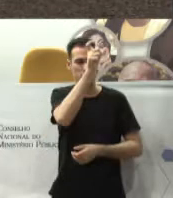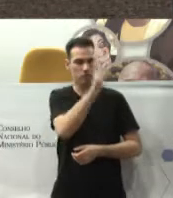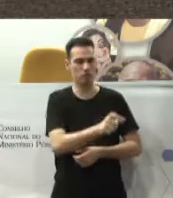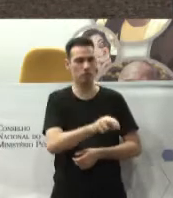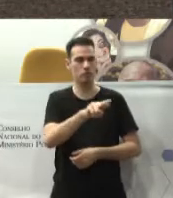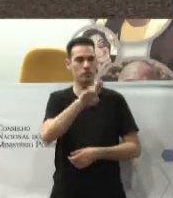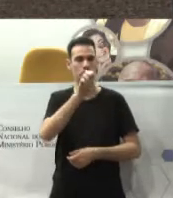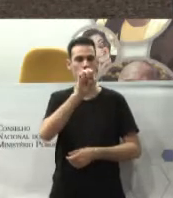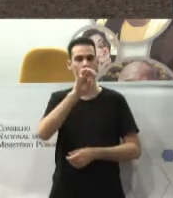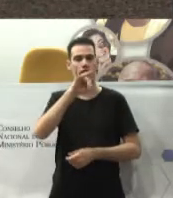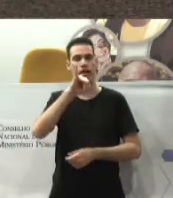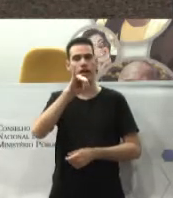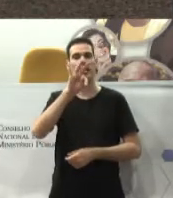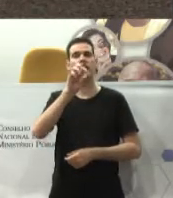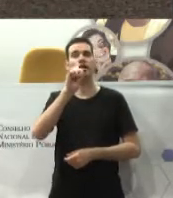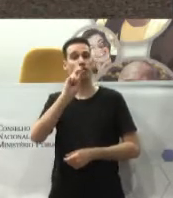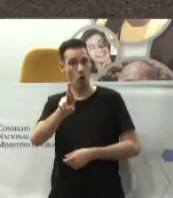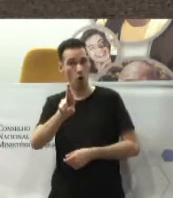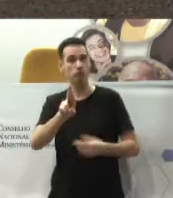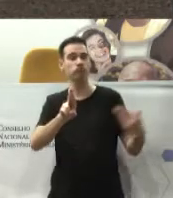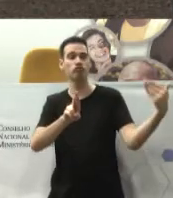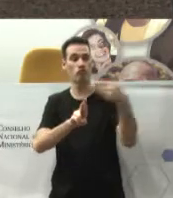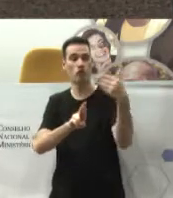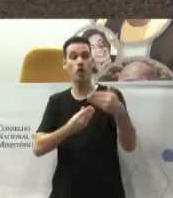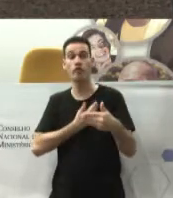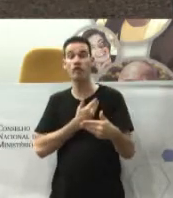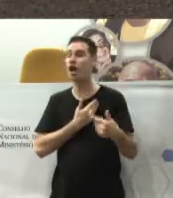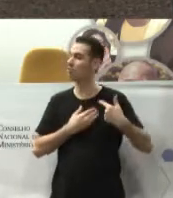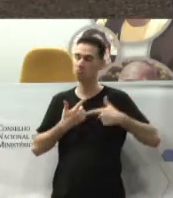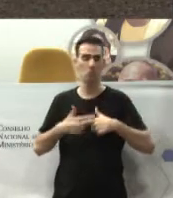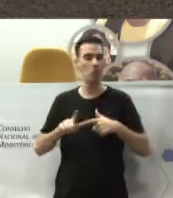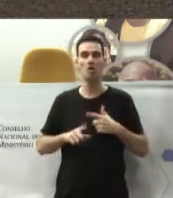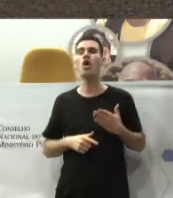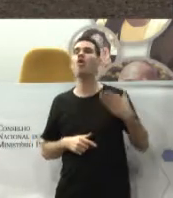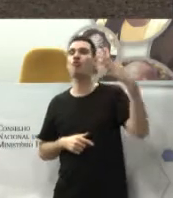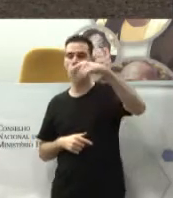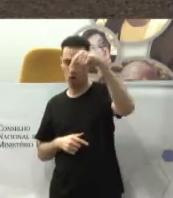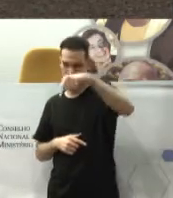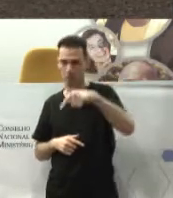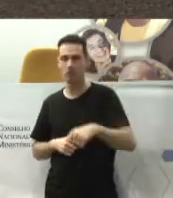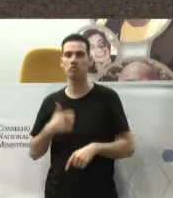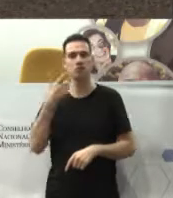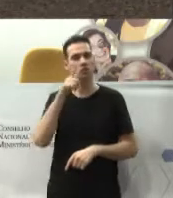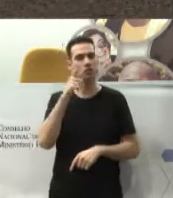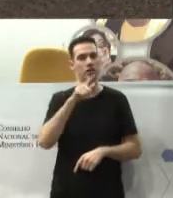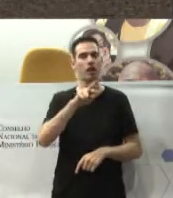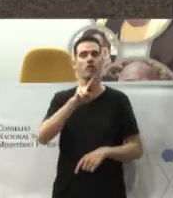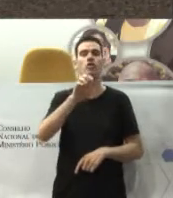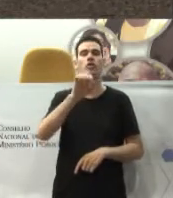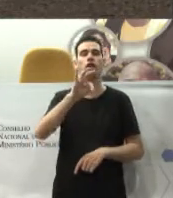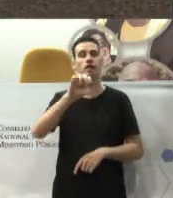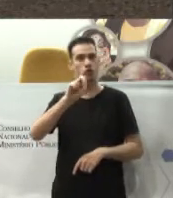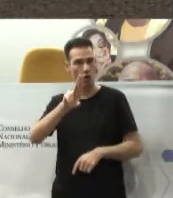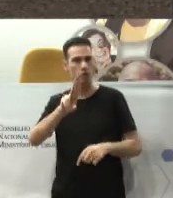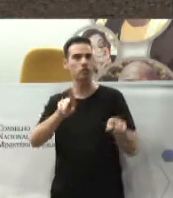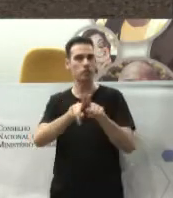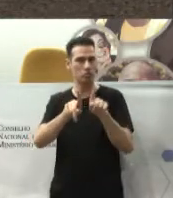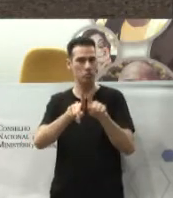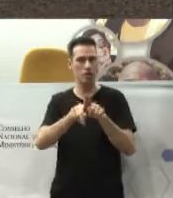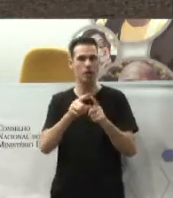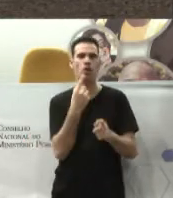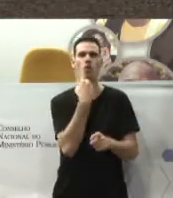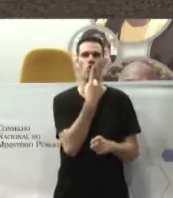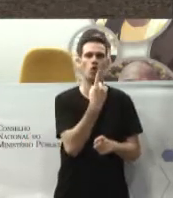eu fiquei com medo dele inventar uma desculpa e não ir, daí eu disse, ó, então vou fazer a ida, e fiz as audiências no gabinete do reitor, e uma audiência